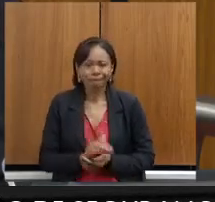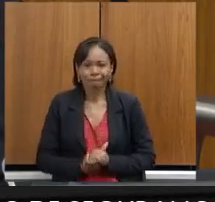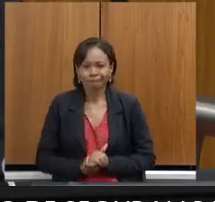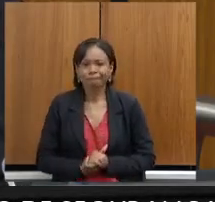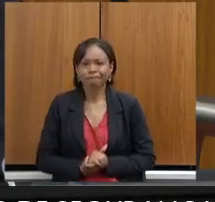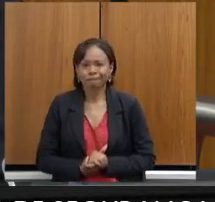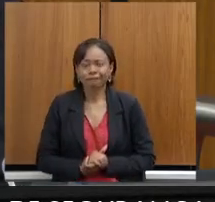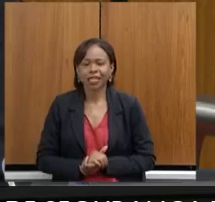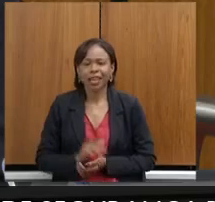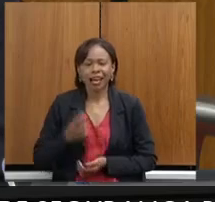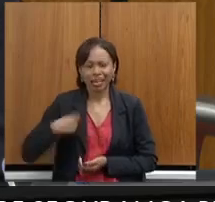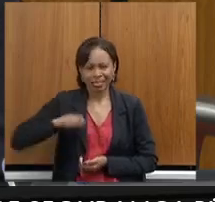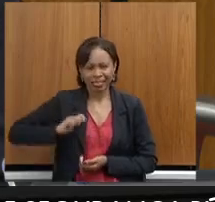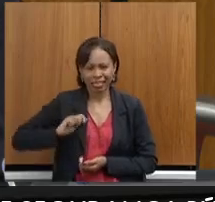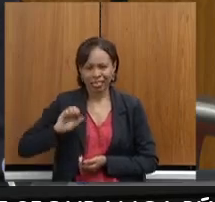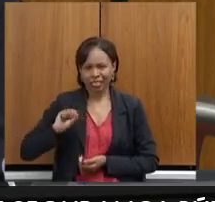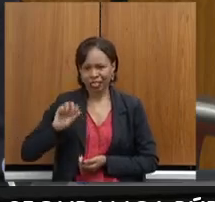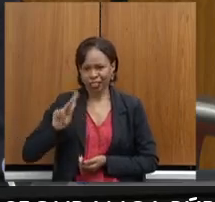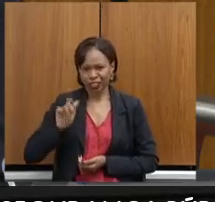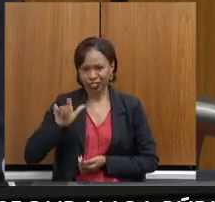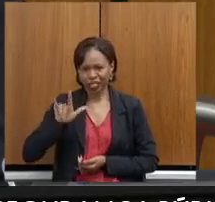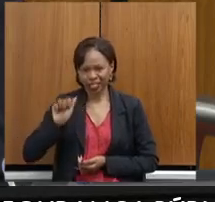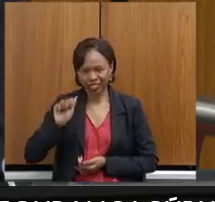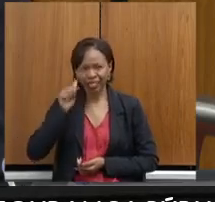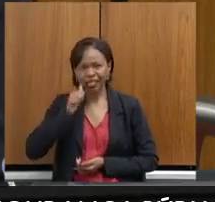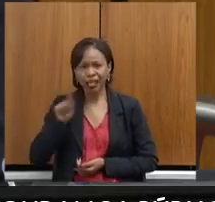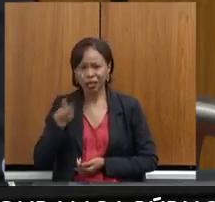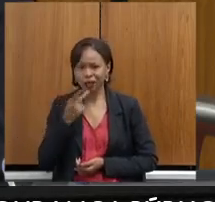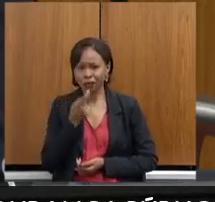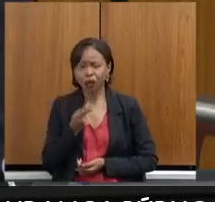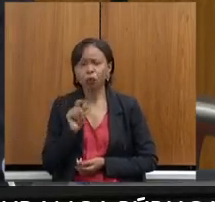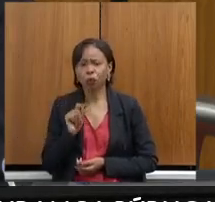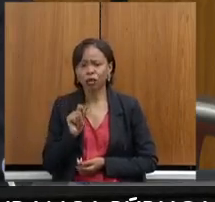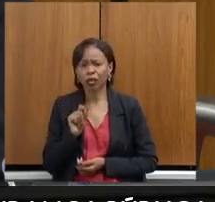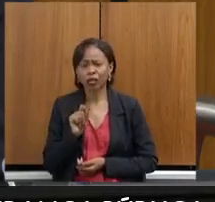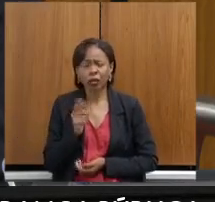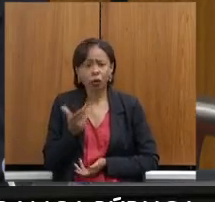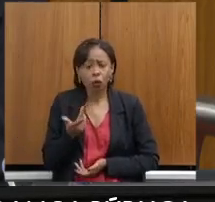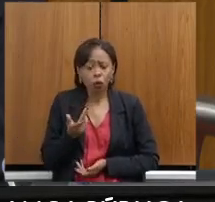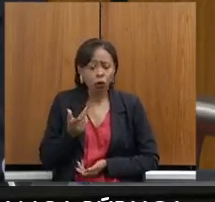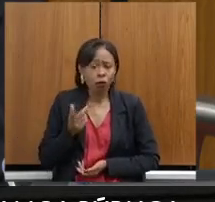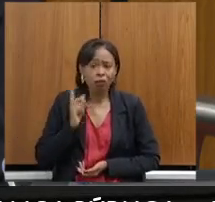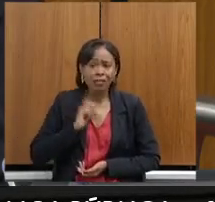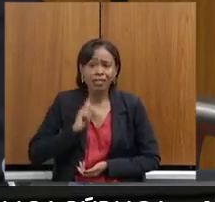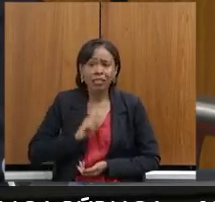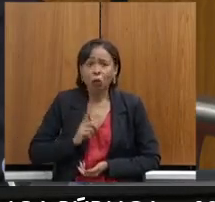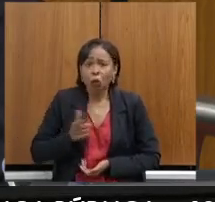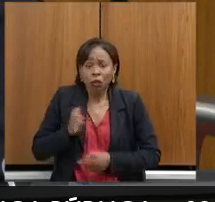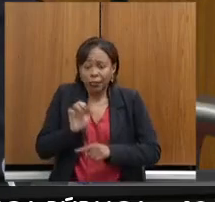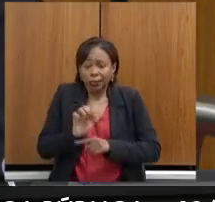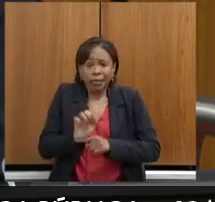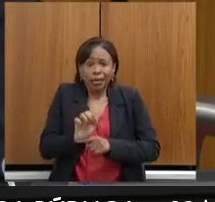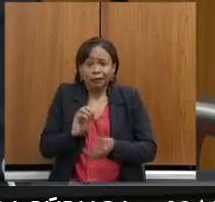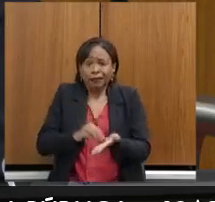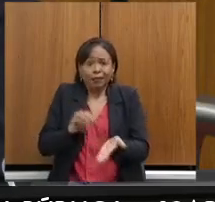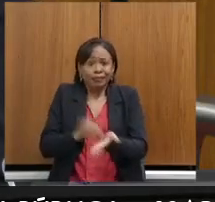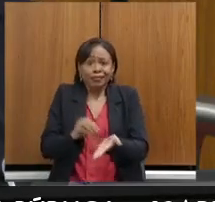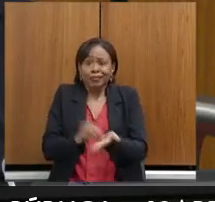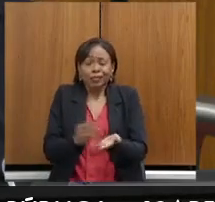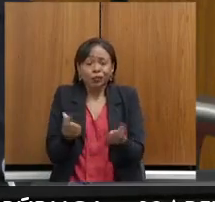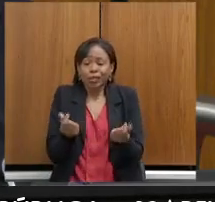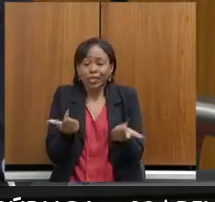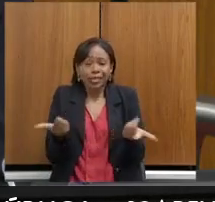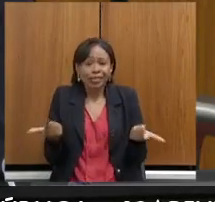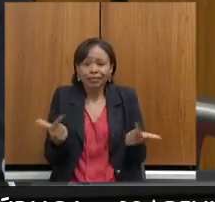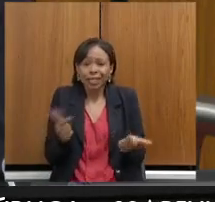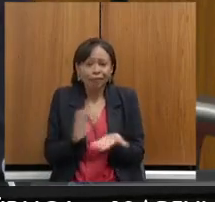delegada Sheila falava o Estado está exaurido ele tem capacidade mais de investimento para enfrentar